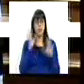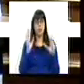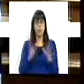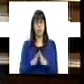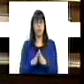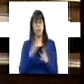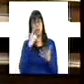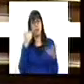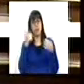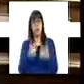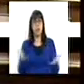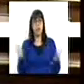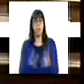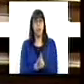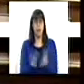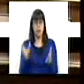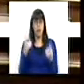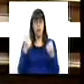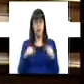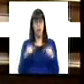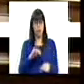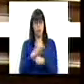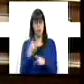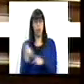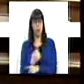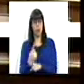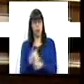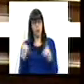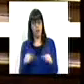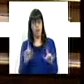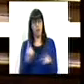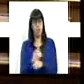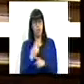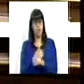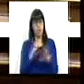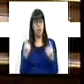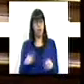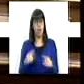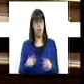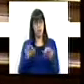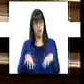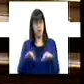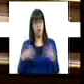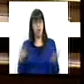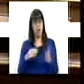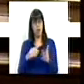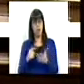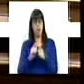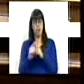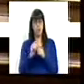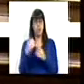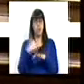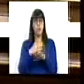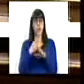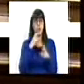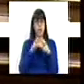deputados, vejam cá bem, havia margem para outras coisas. Havia margem para acabar com a contribuição do